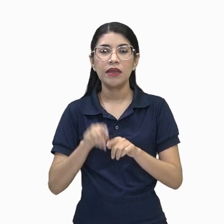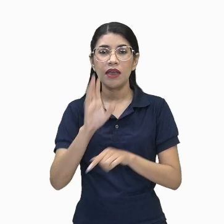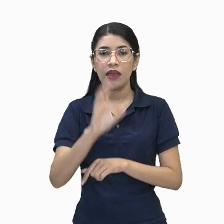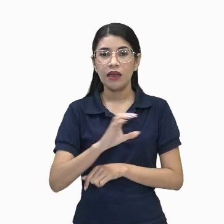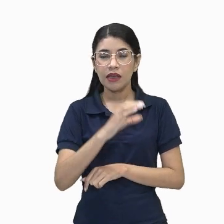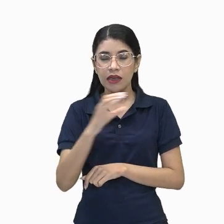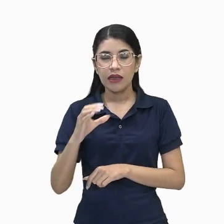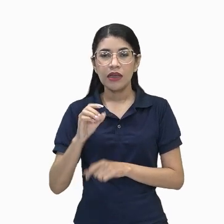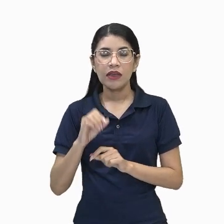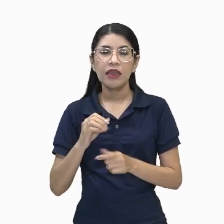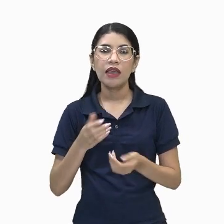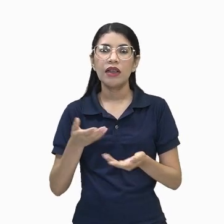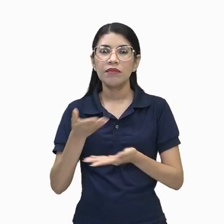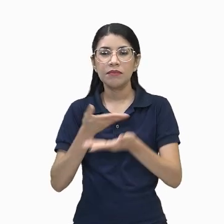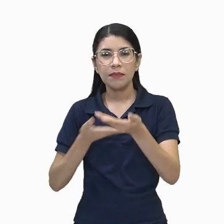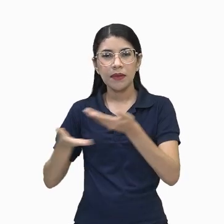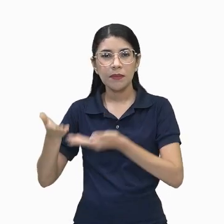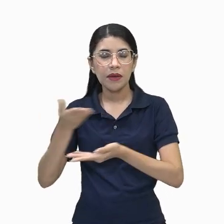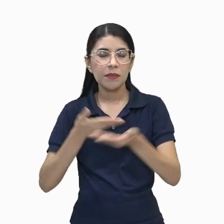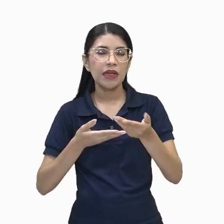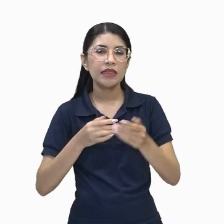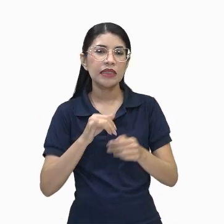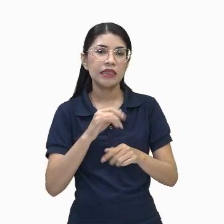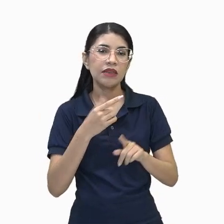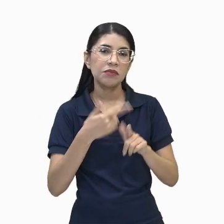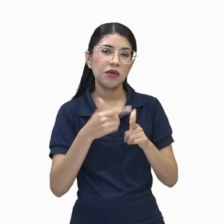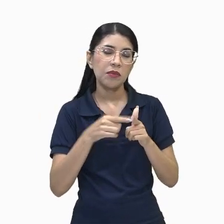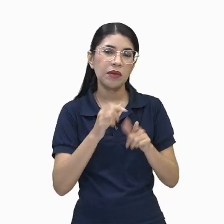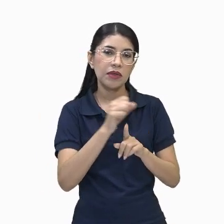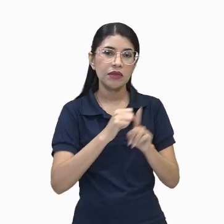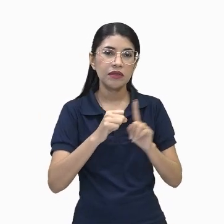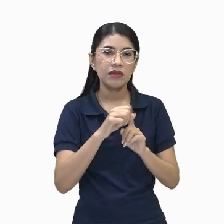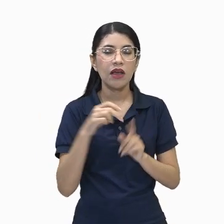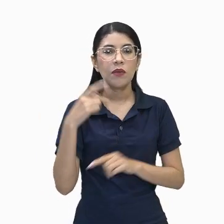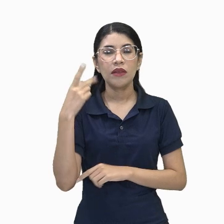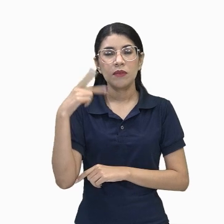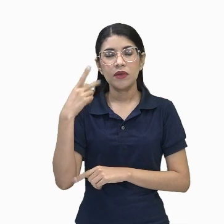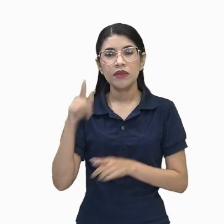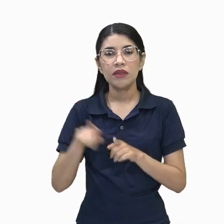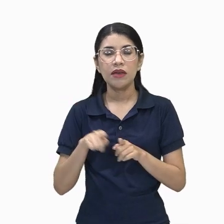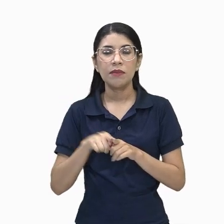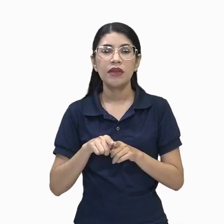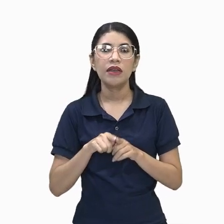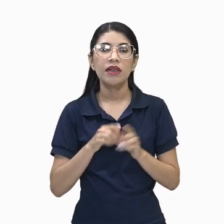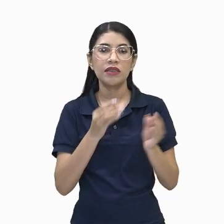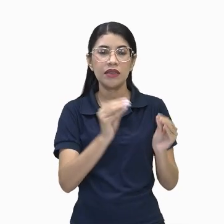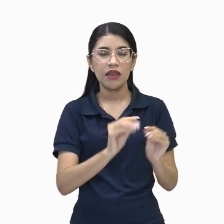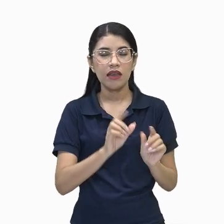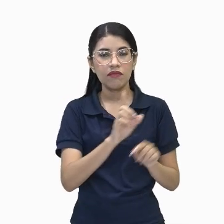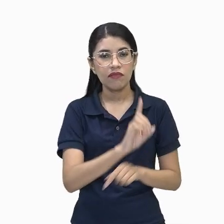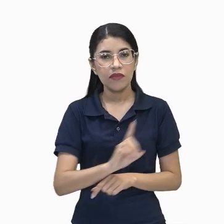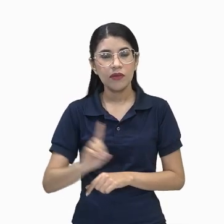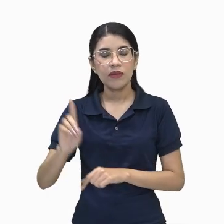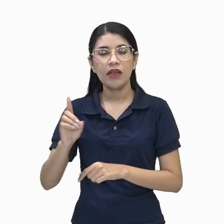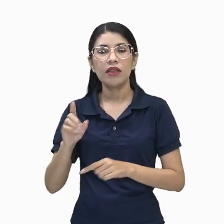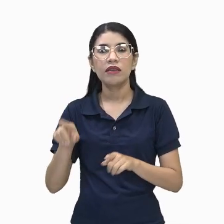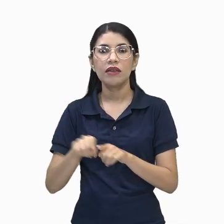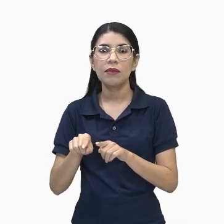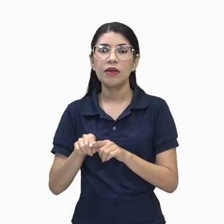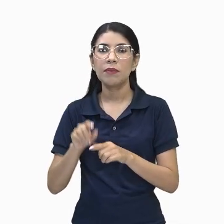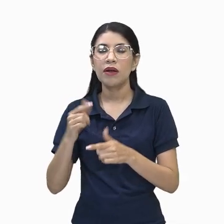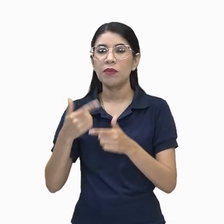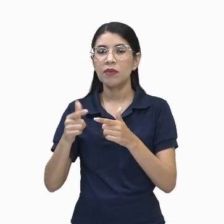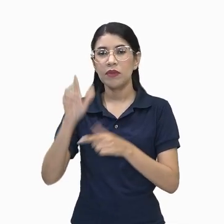atuava como mediadora em conflitos políticos e sociais. Os clérigos eram chamados para resolver disputas entre